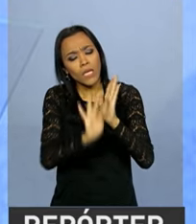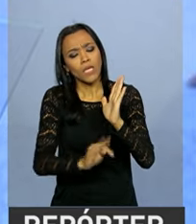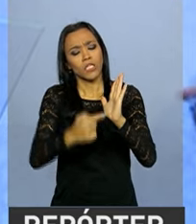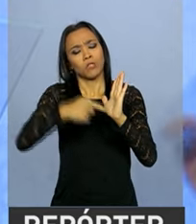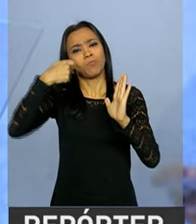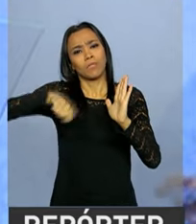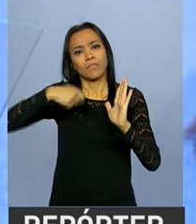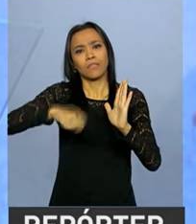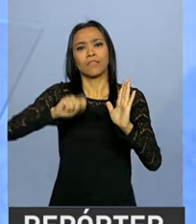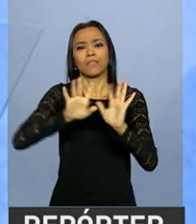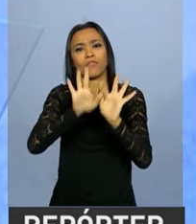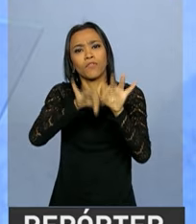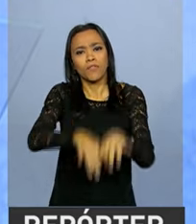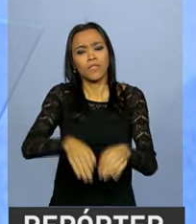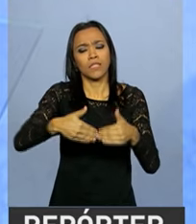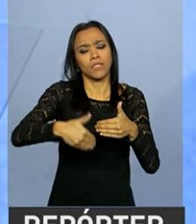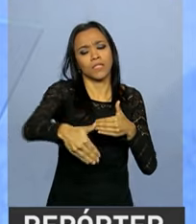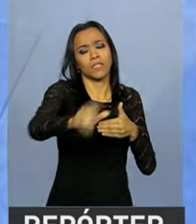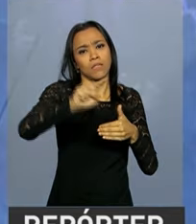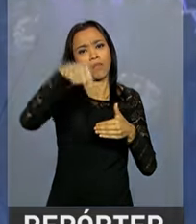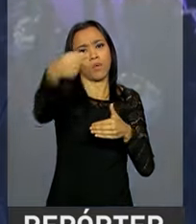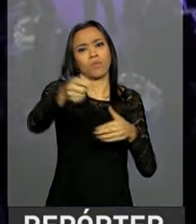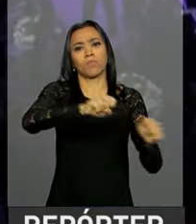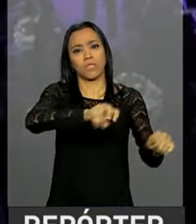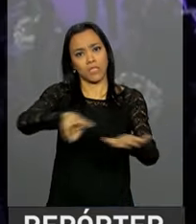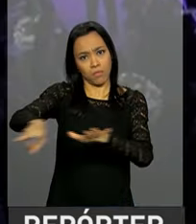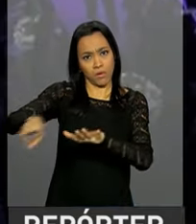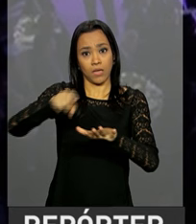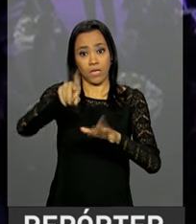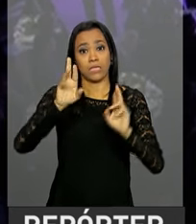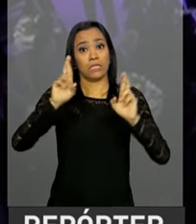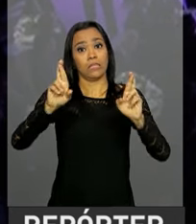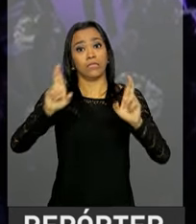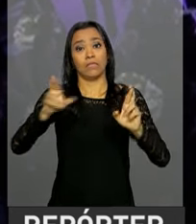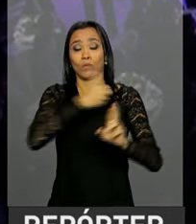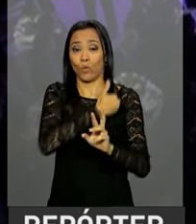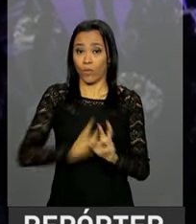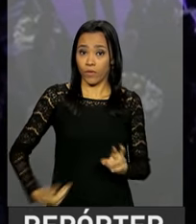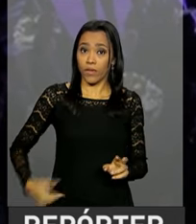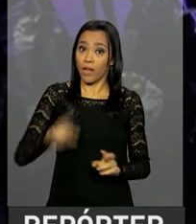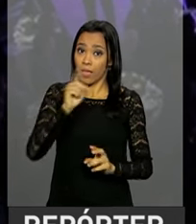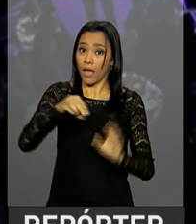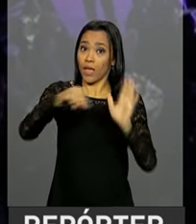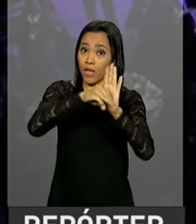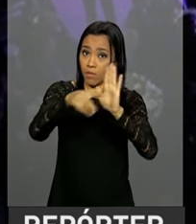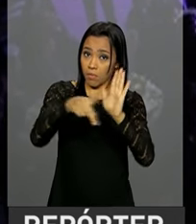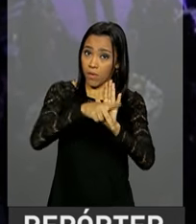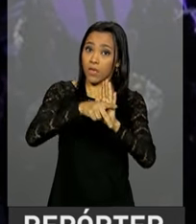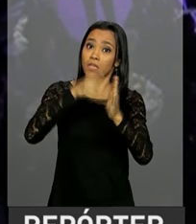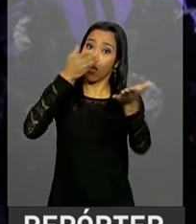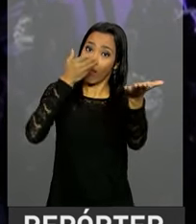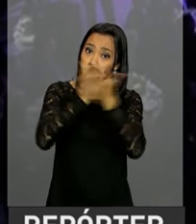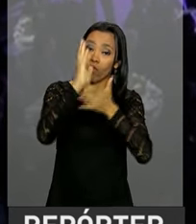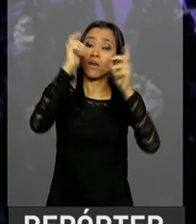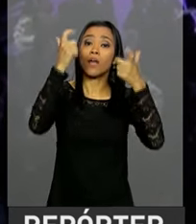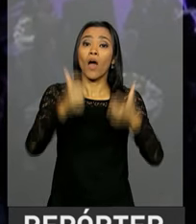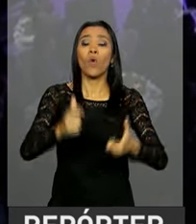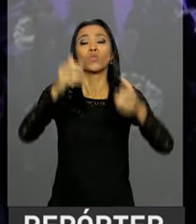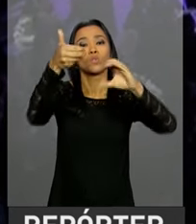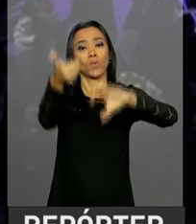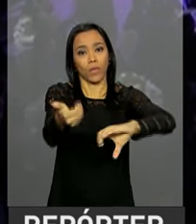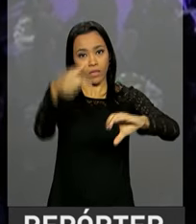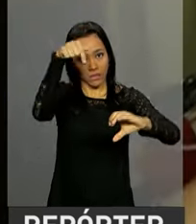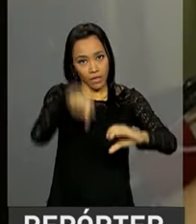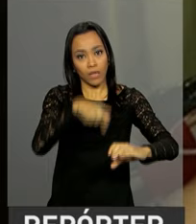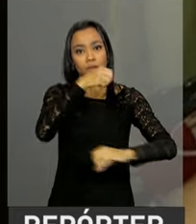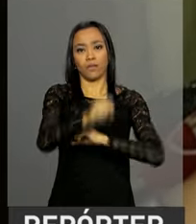ser finalizado no início da próxima semana. A expectativa do governo é que a medida seja aprovada no Congresso ainda